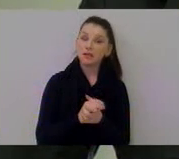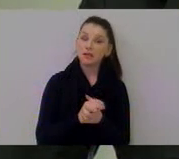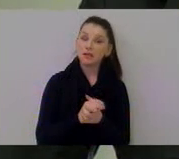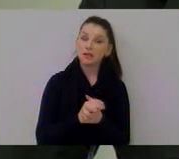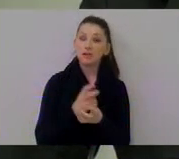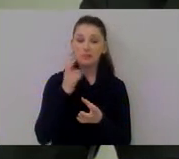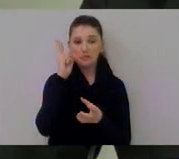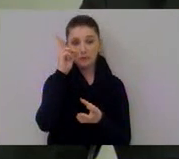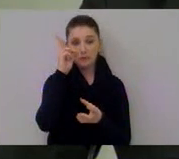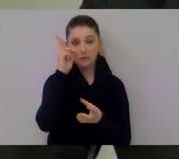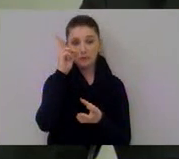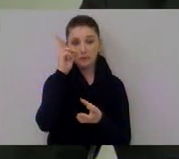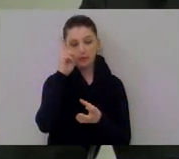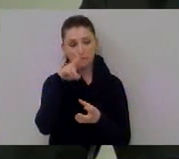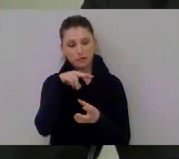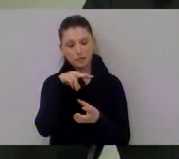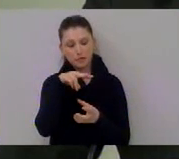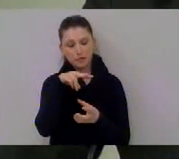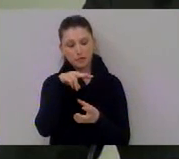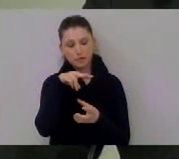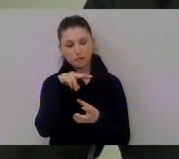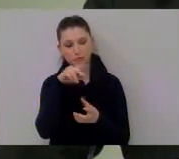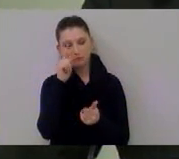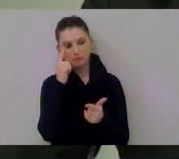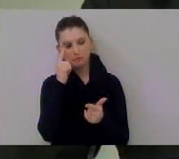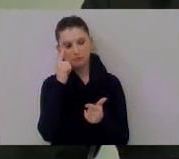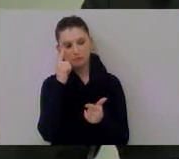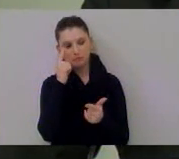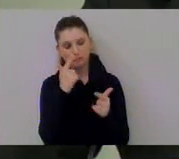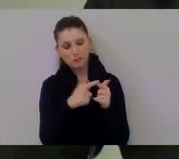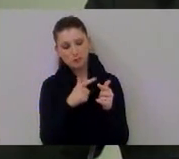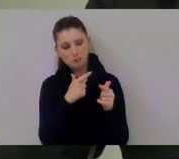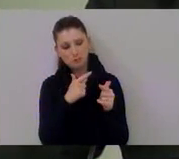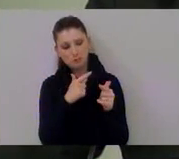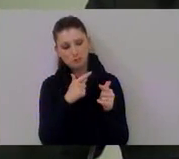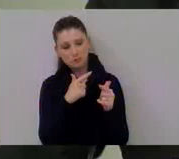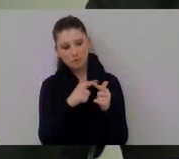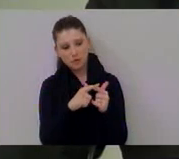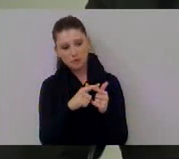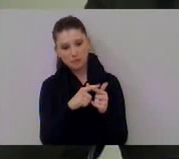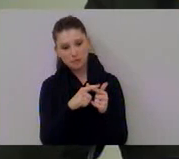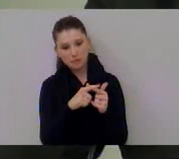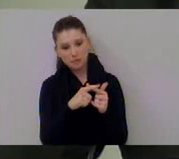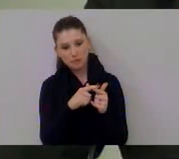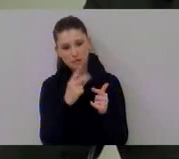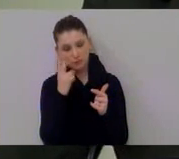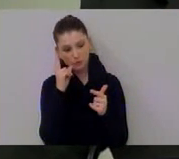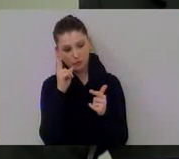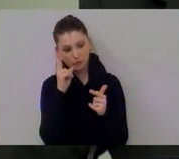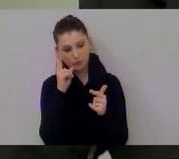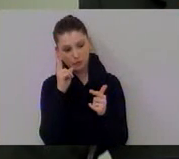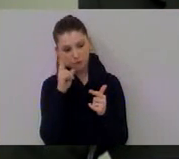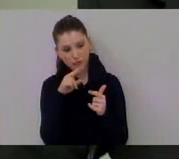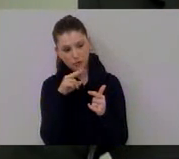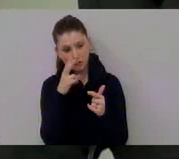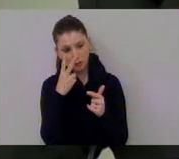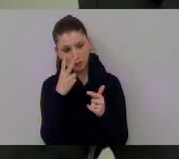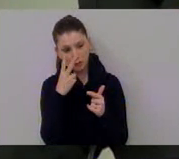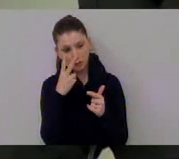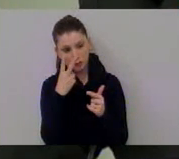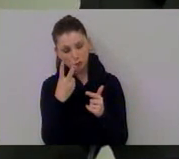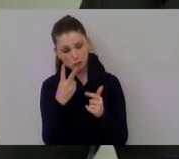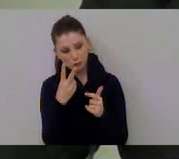caso que presenciei de 2 meninos que entraram